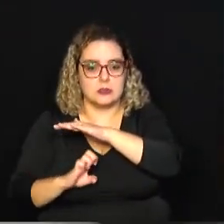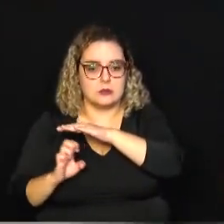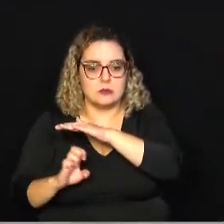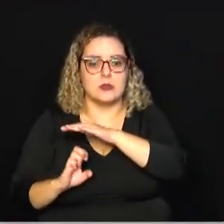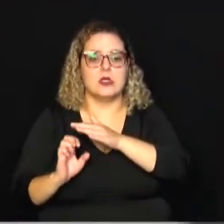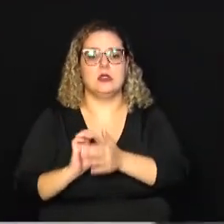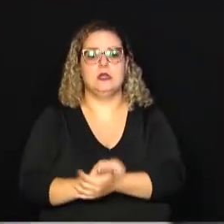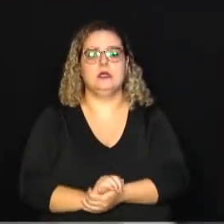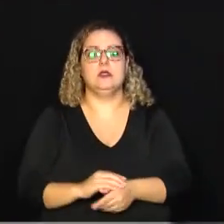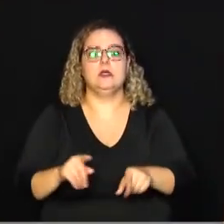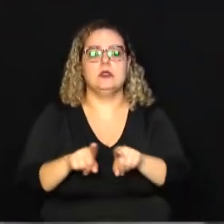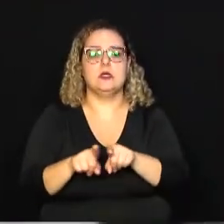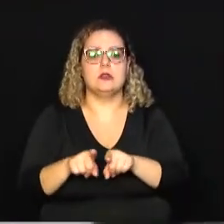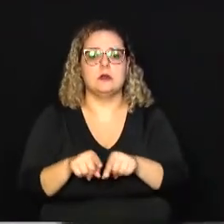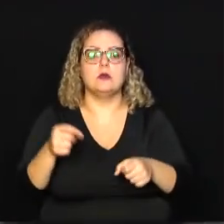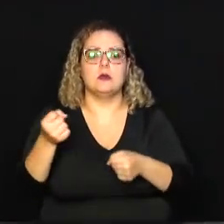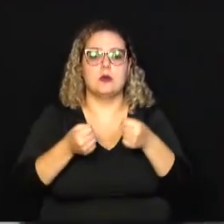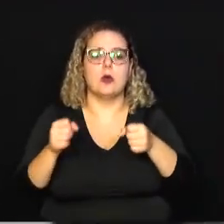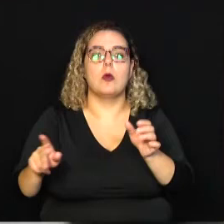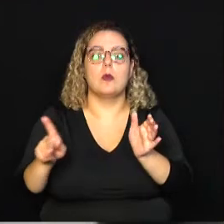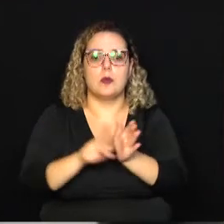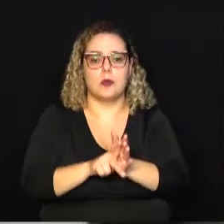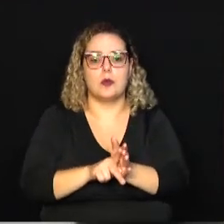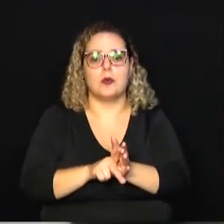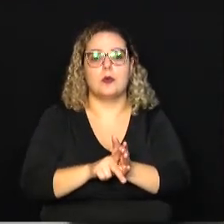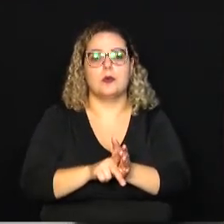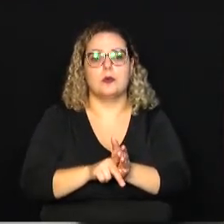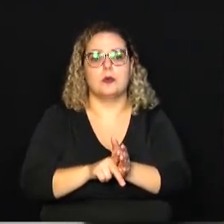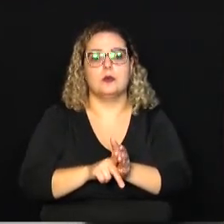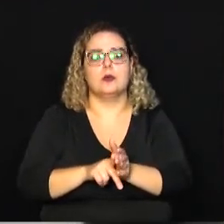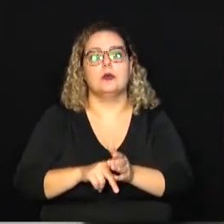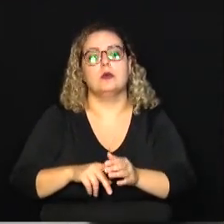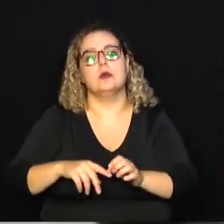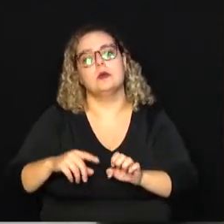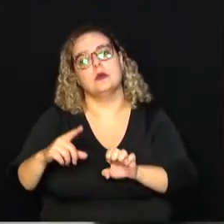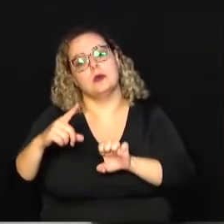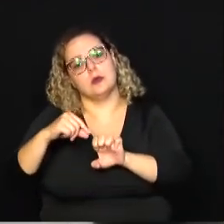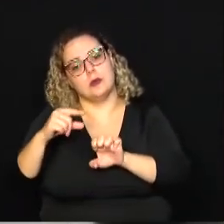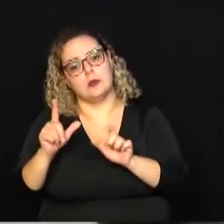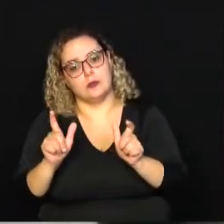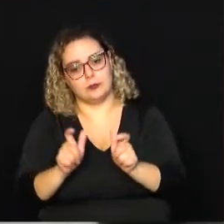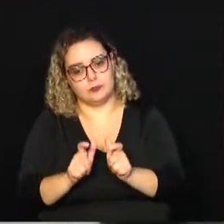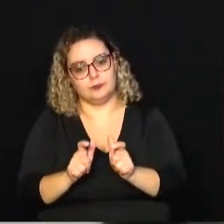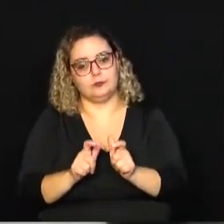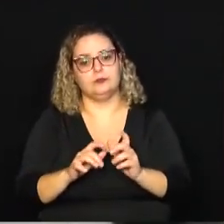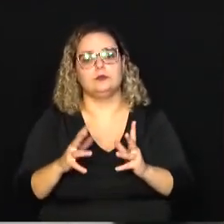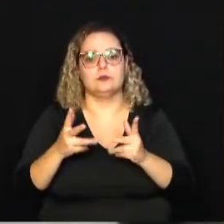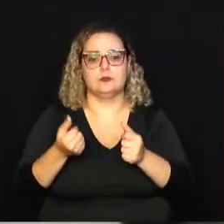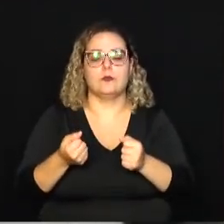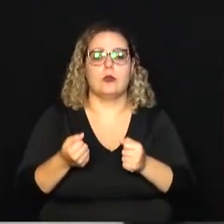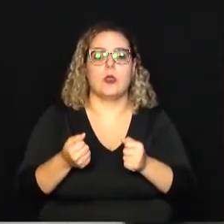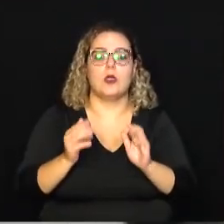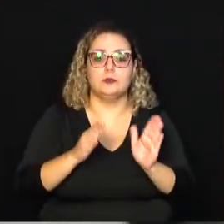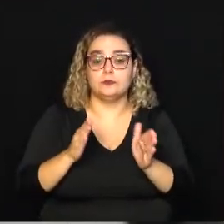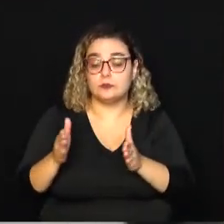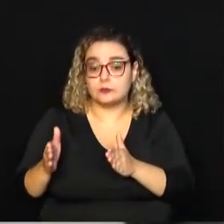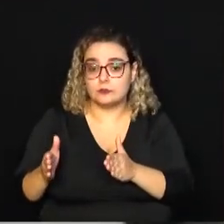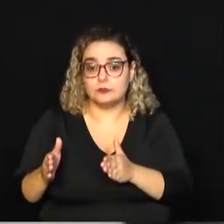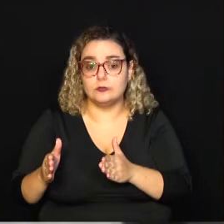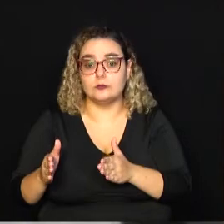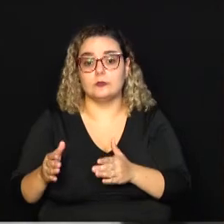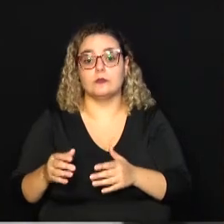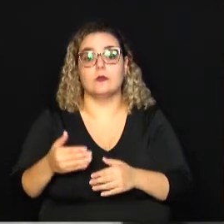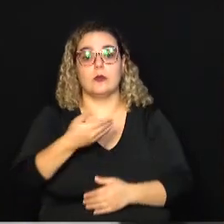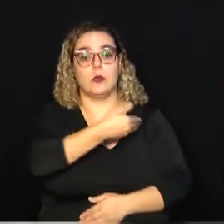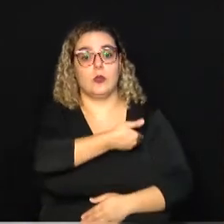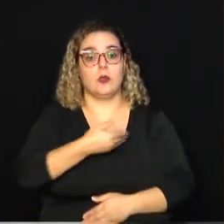também um carro que esteja no nome do profissional autônomo ou do microempreendedor individual segmento. O governo vai pagar a